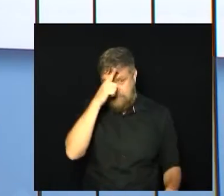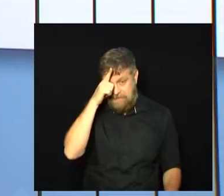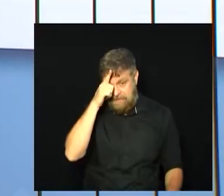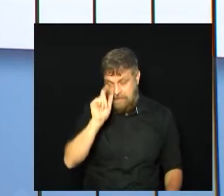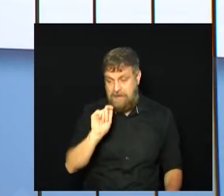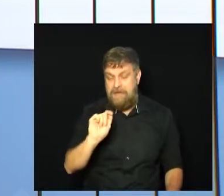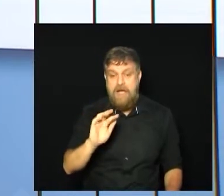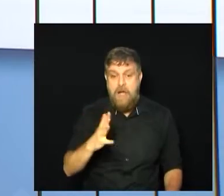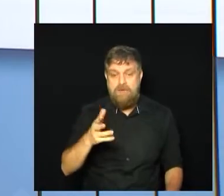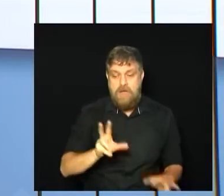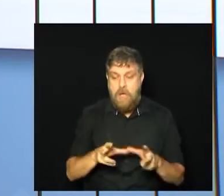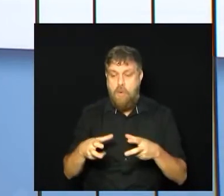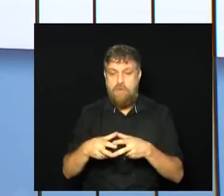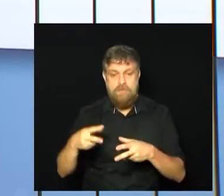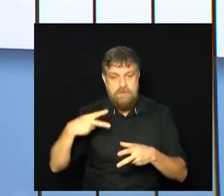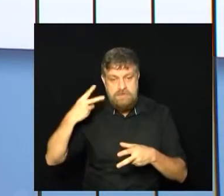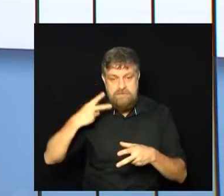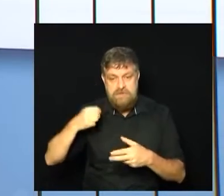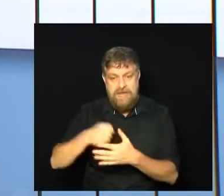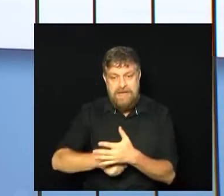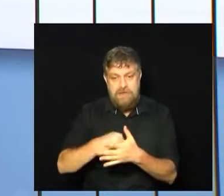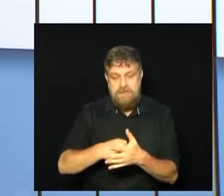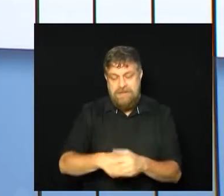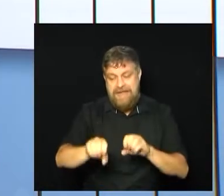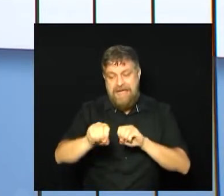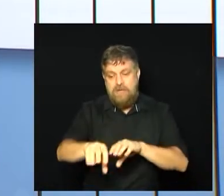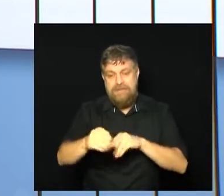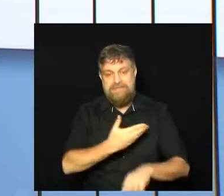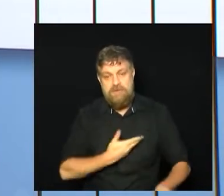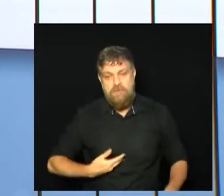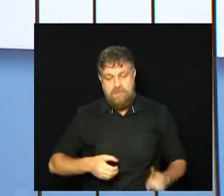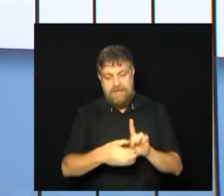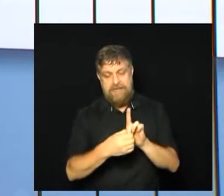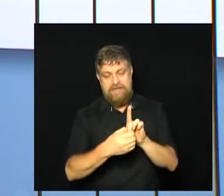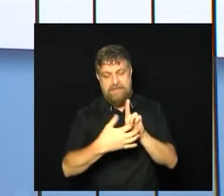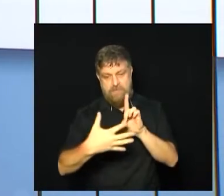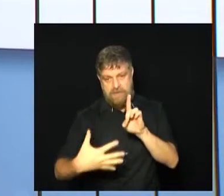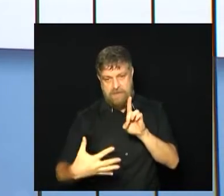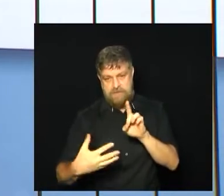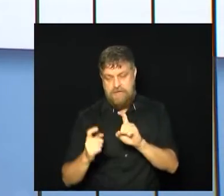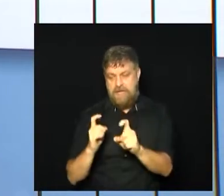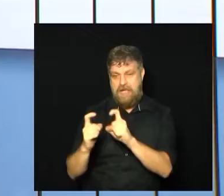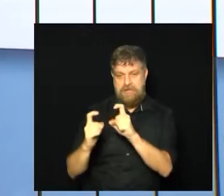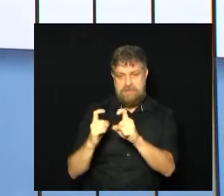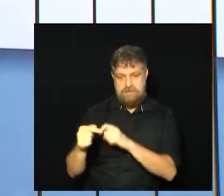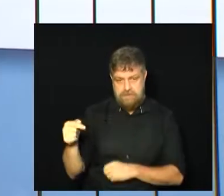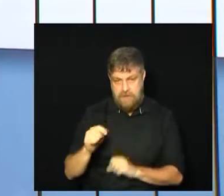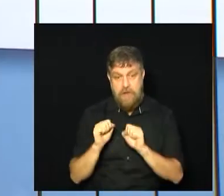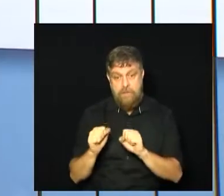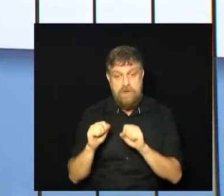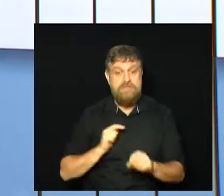a vez da Frente Parlamentar em defesa da educação pública e democrática. Essa reunião, ela pode